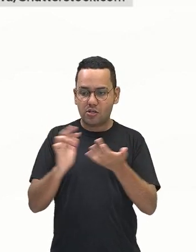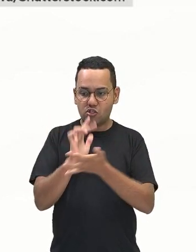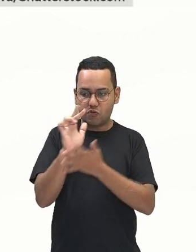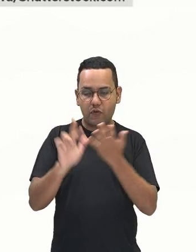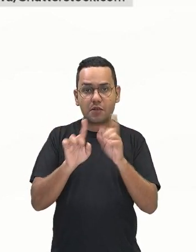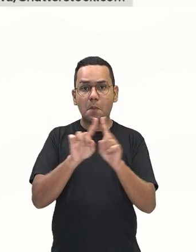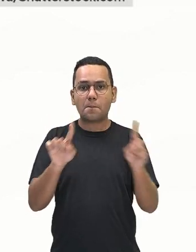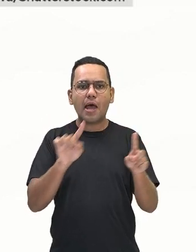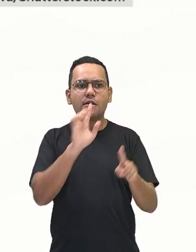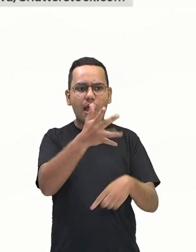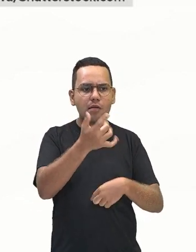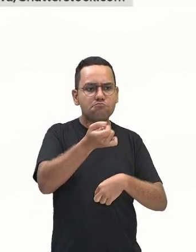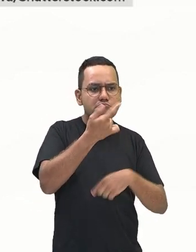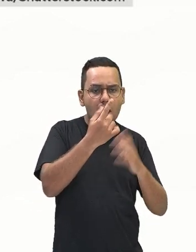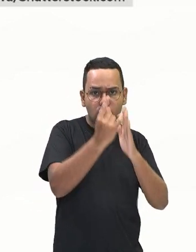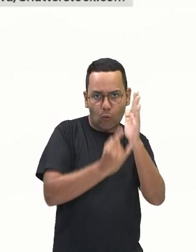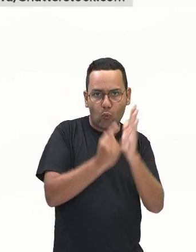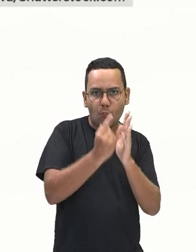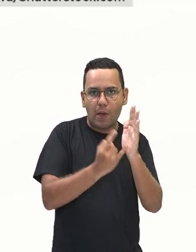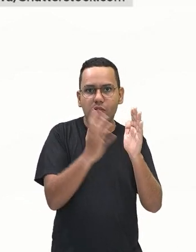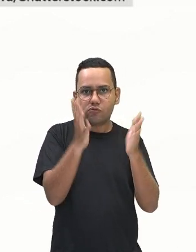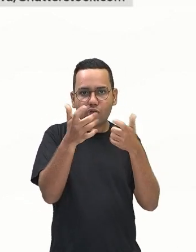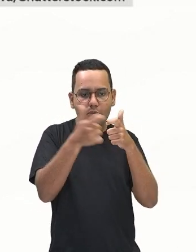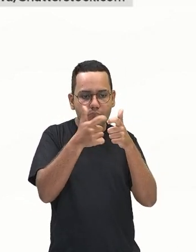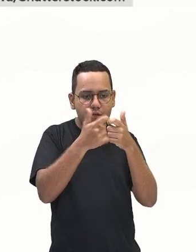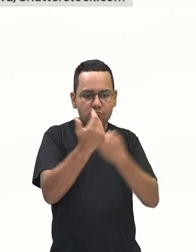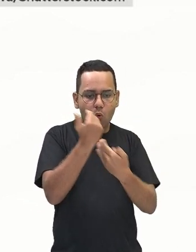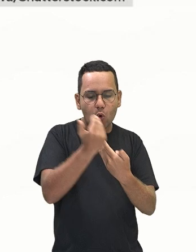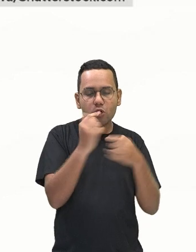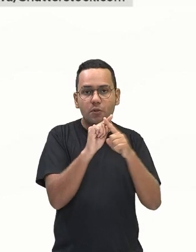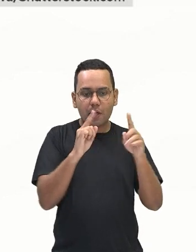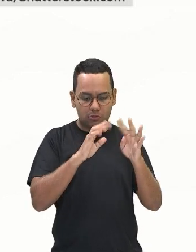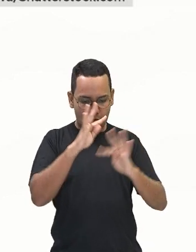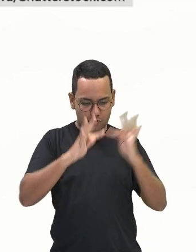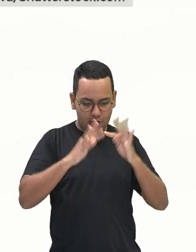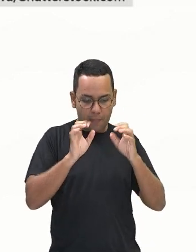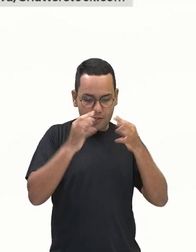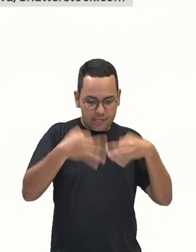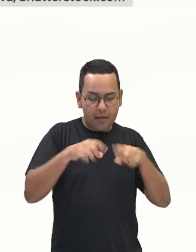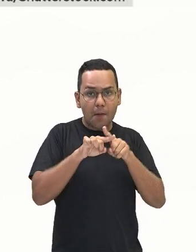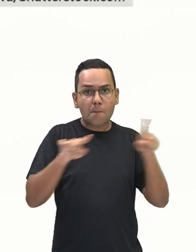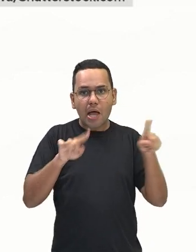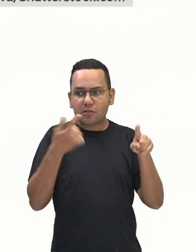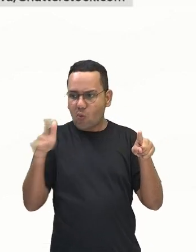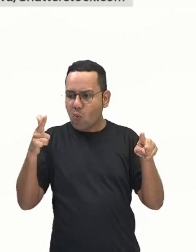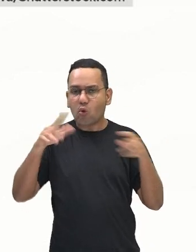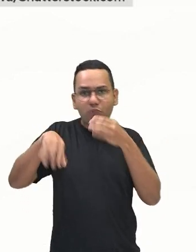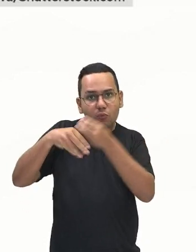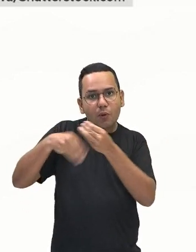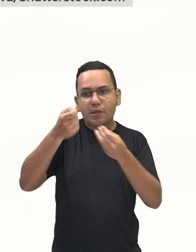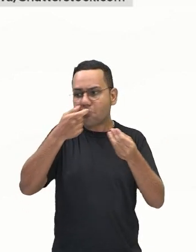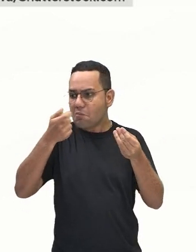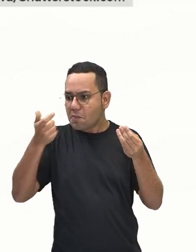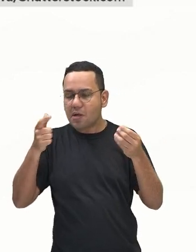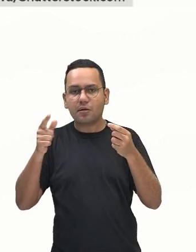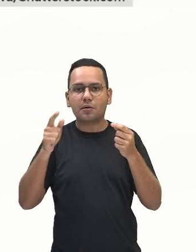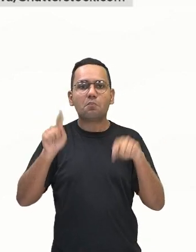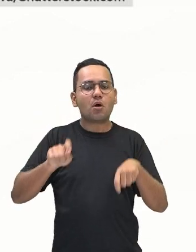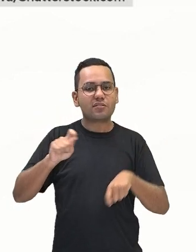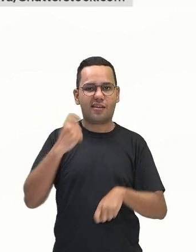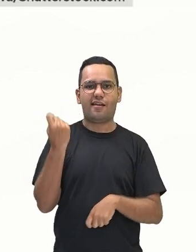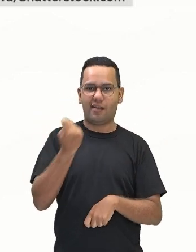estava fazendo ou no que você já estava sentindo. Ou seja, aumenta o risco de piorar a